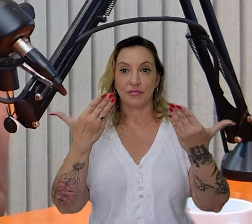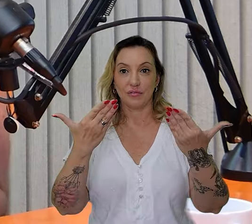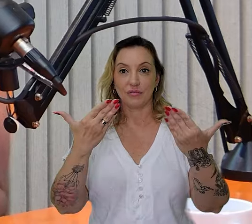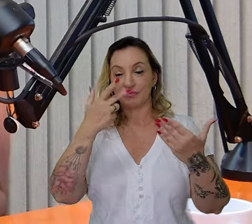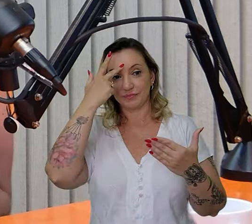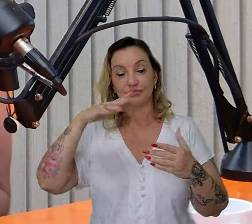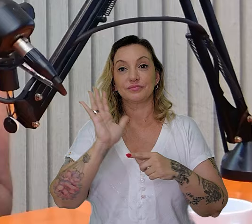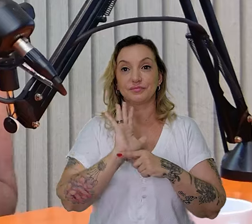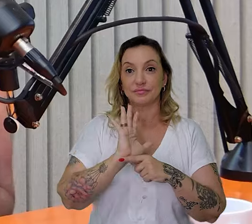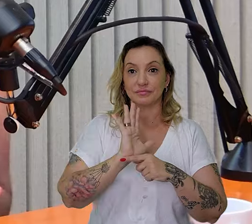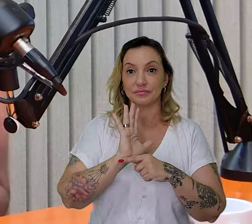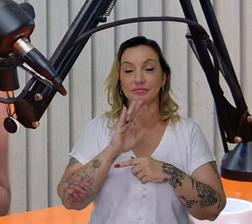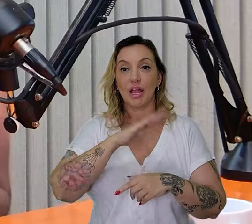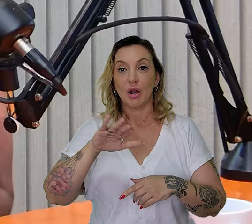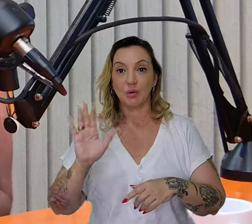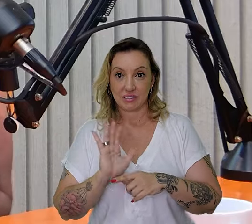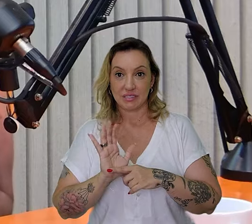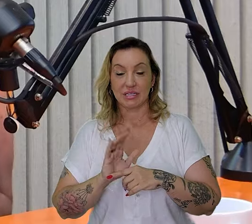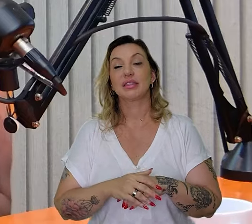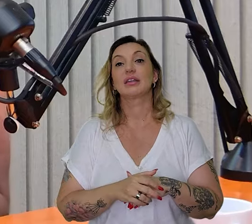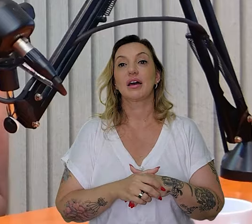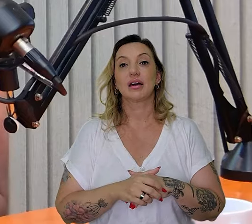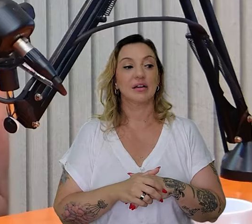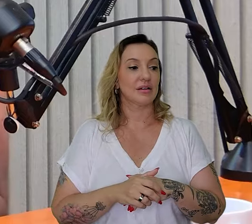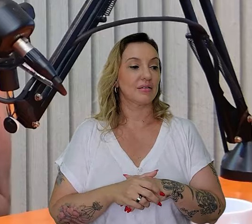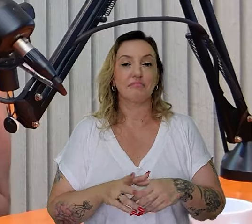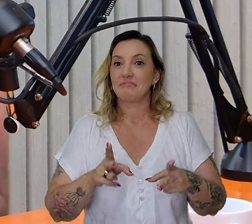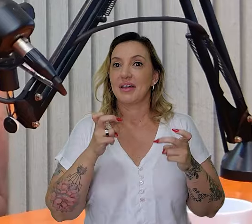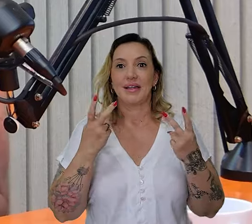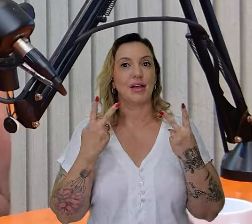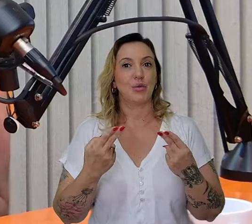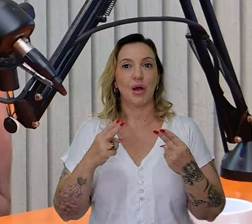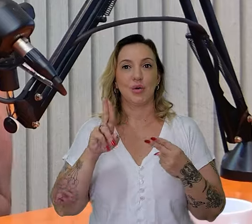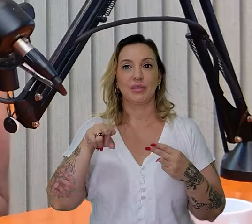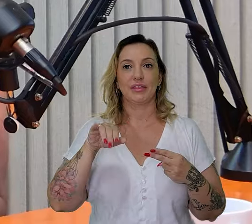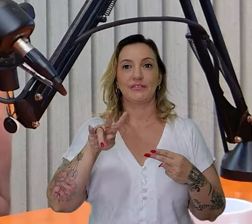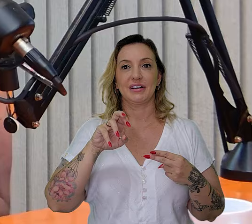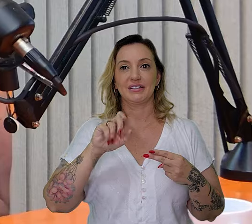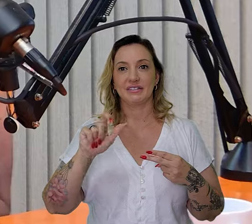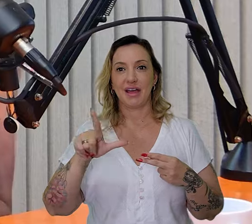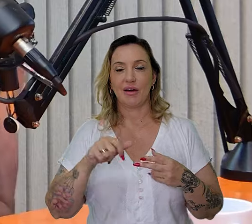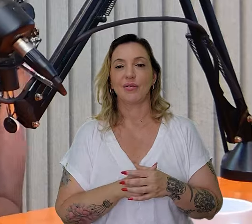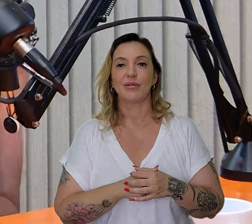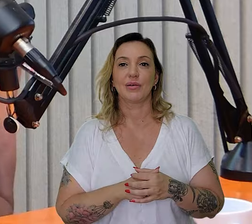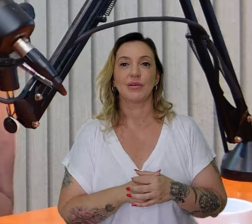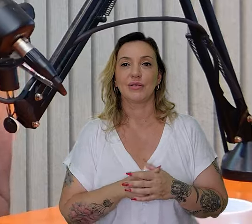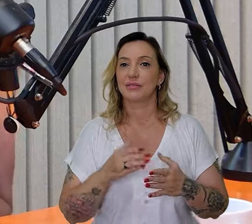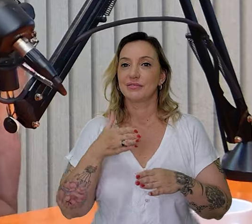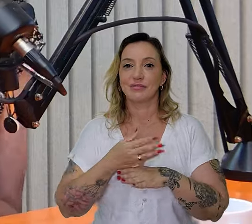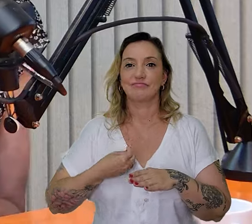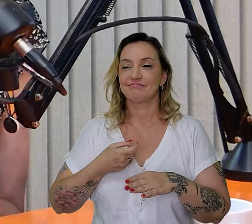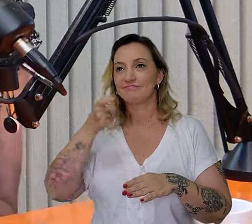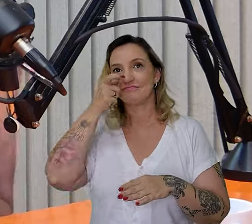cinema São ela tem a cara da universal então assim é é uma coisa incrível só tando lá então procurem aí vão lá